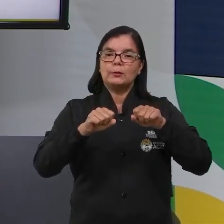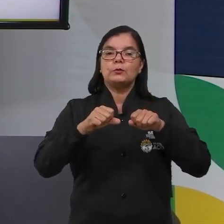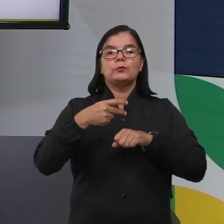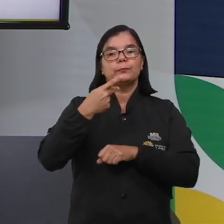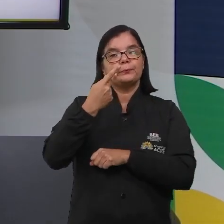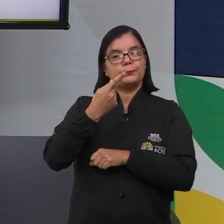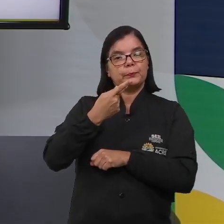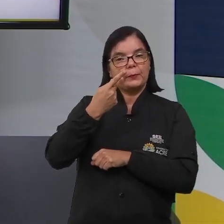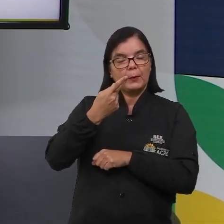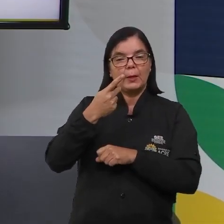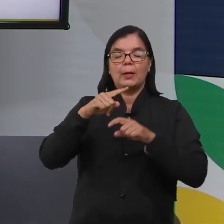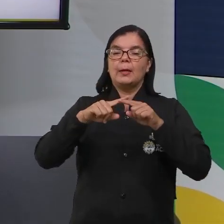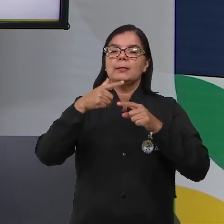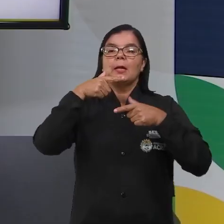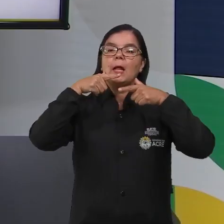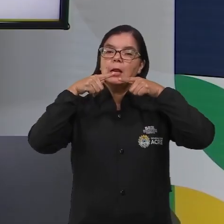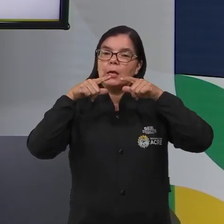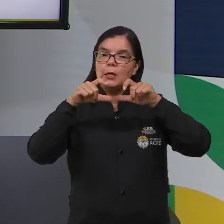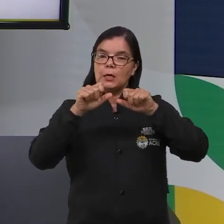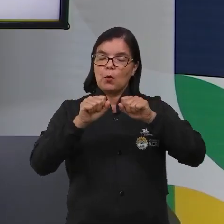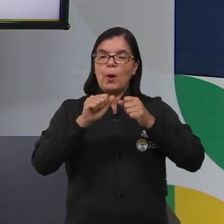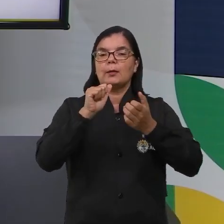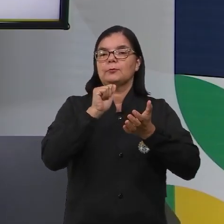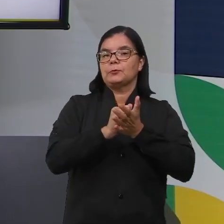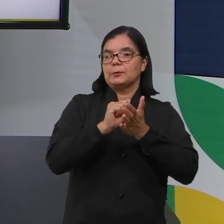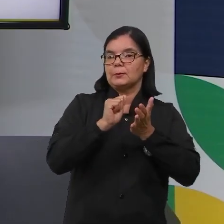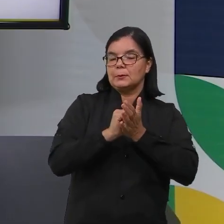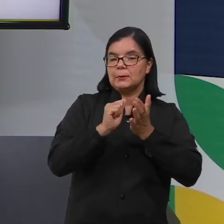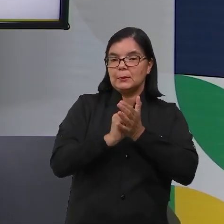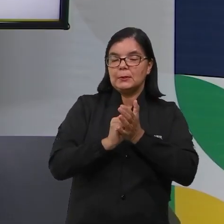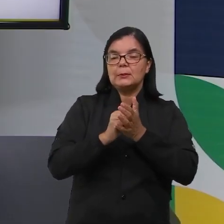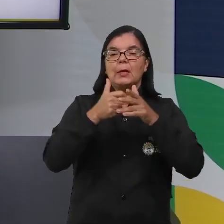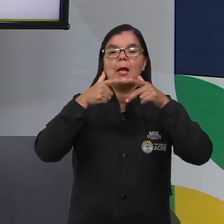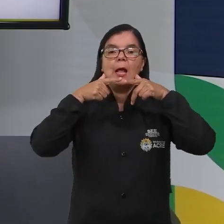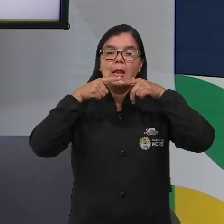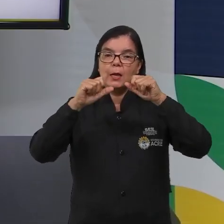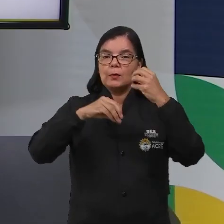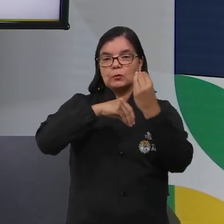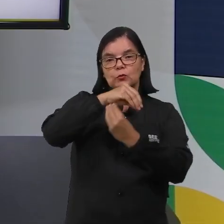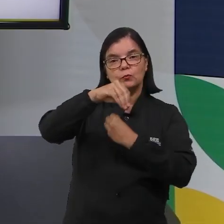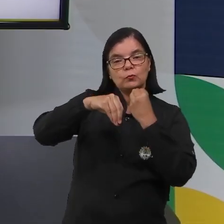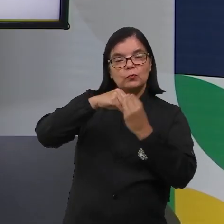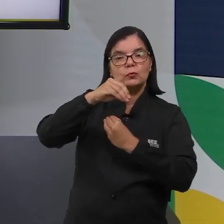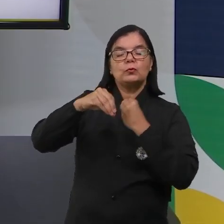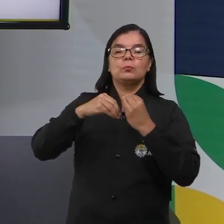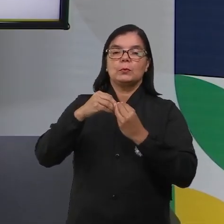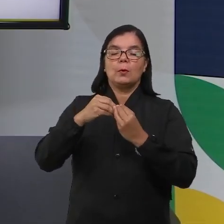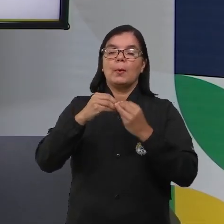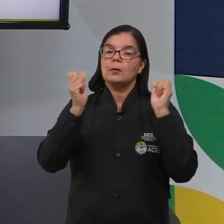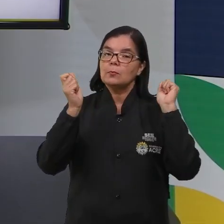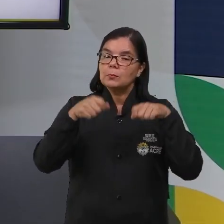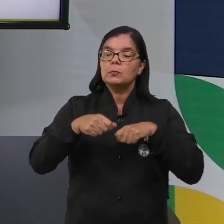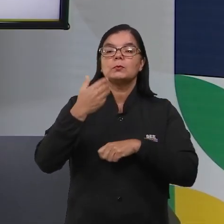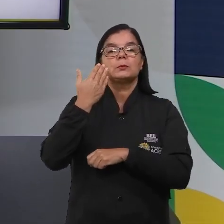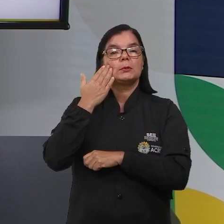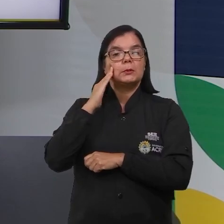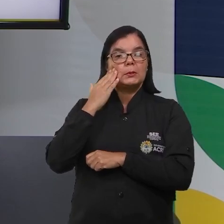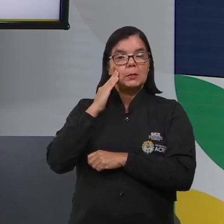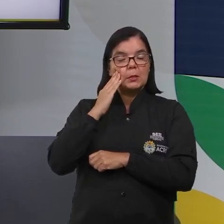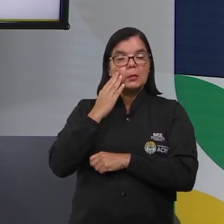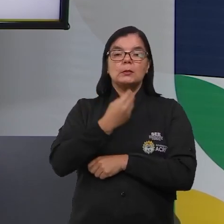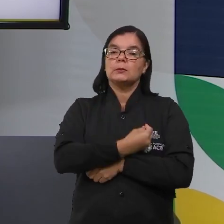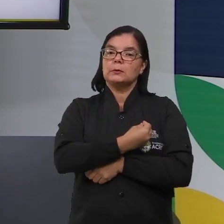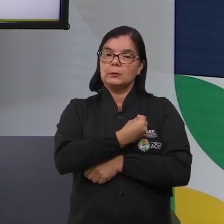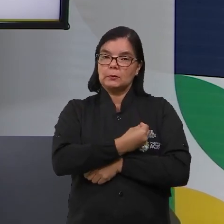linguagem não verbal, é a linguagem mista, que é a junção das duas, para que você consiga compreender a